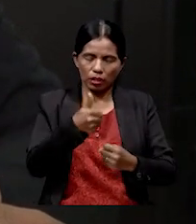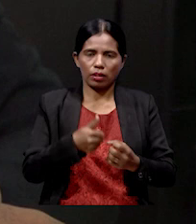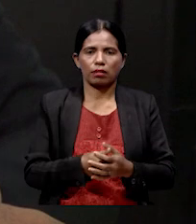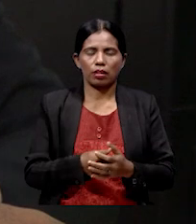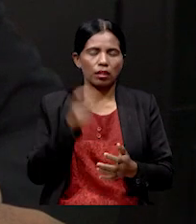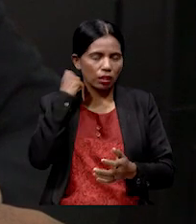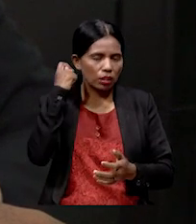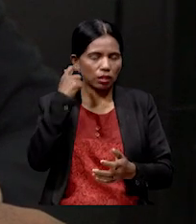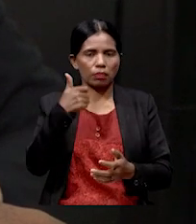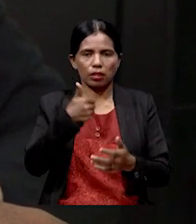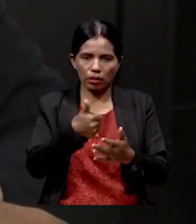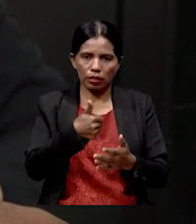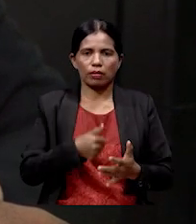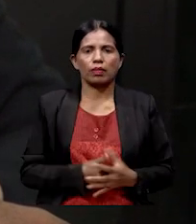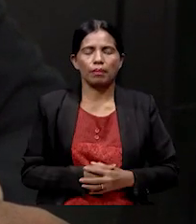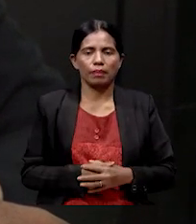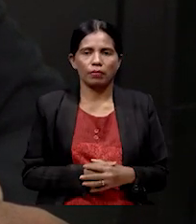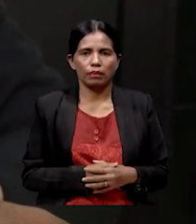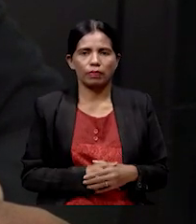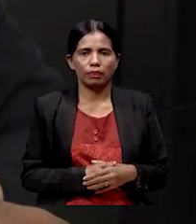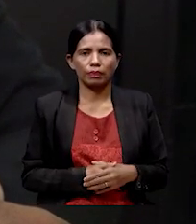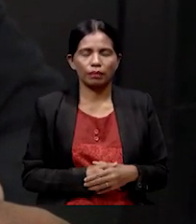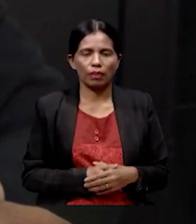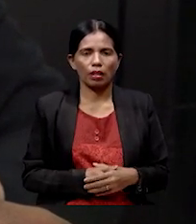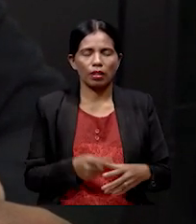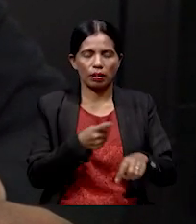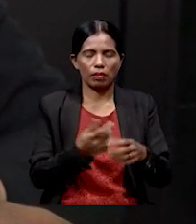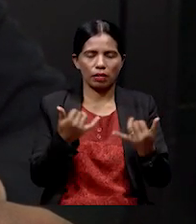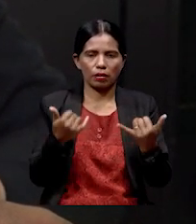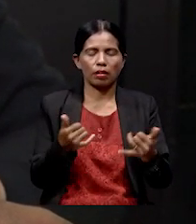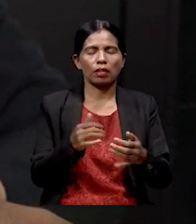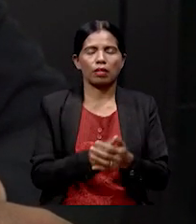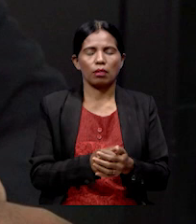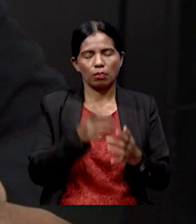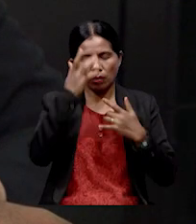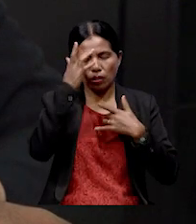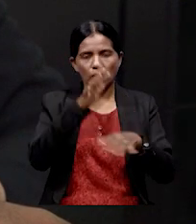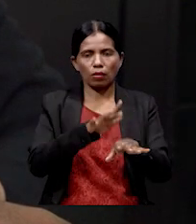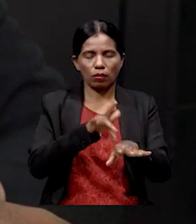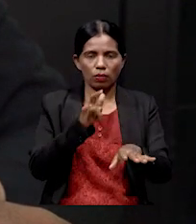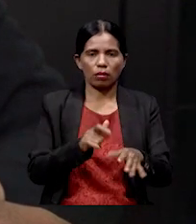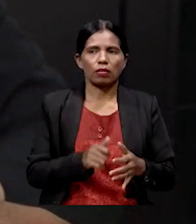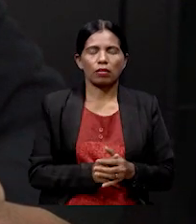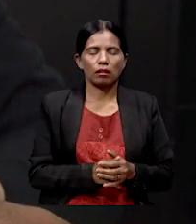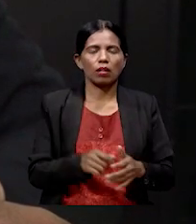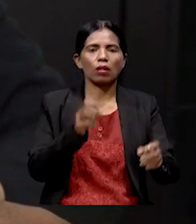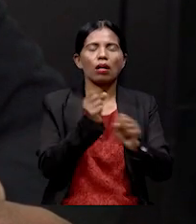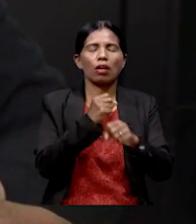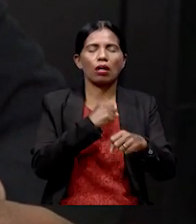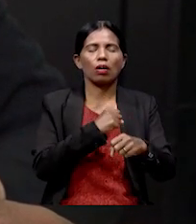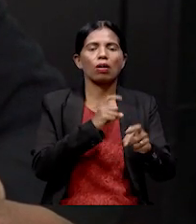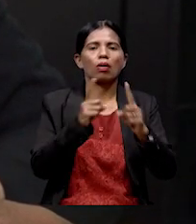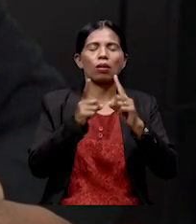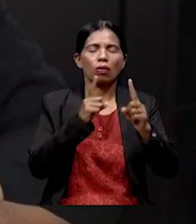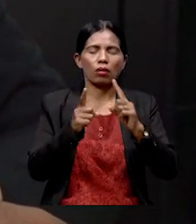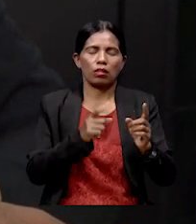filo fale, e situação não é uma cafeta para minha motor e halo folia tos, com minha mama